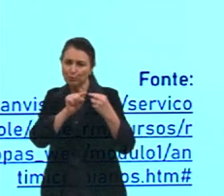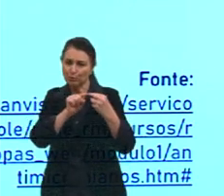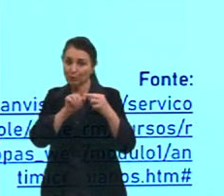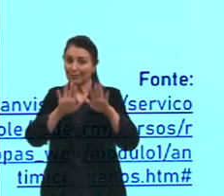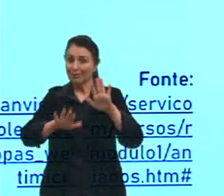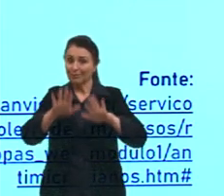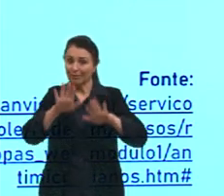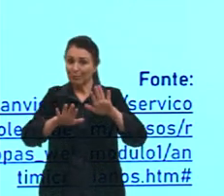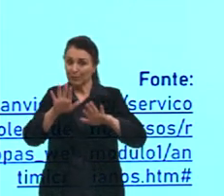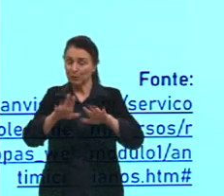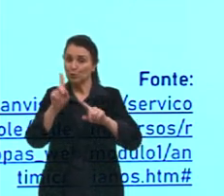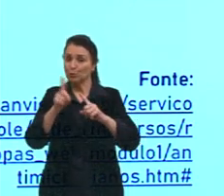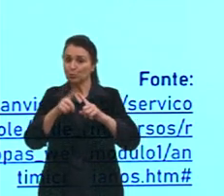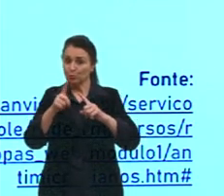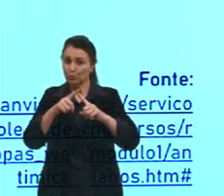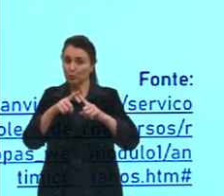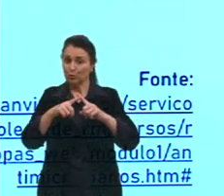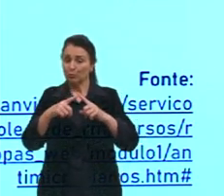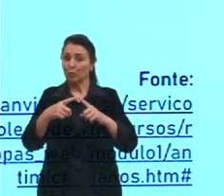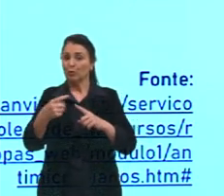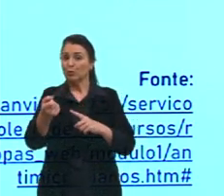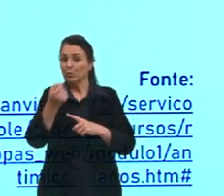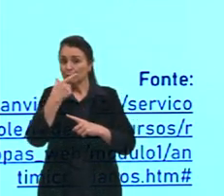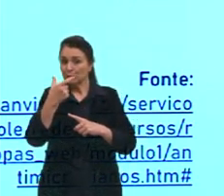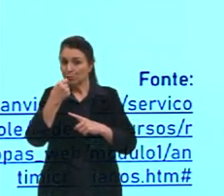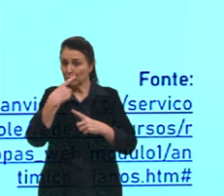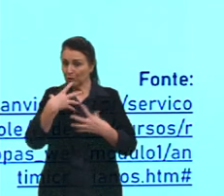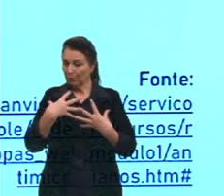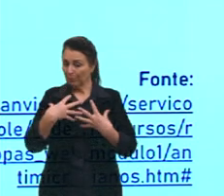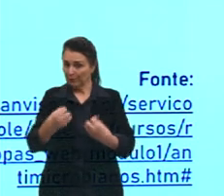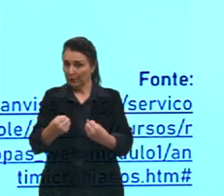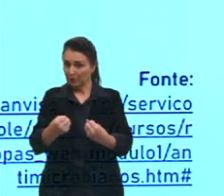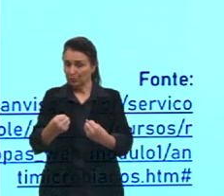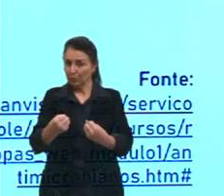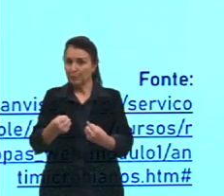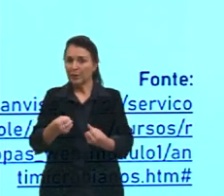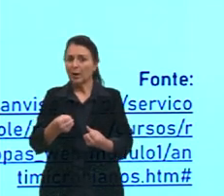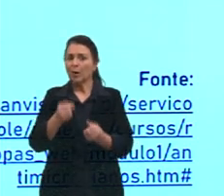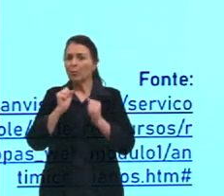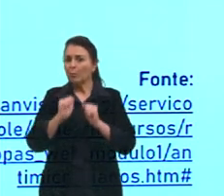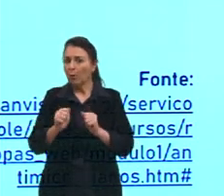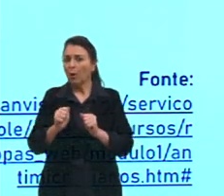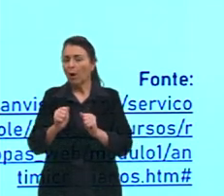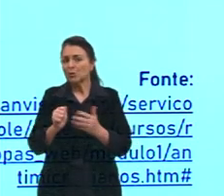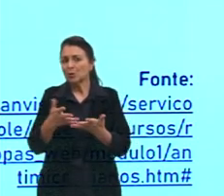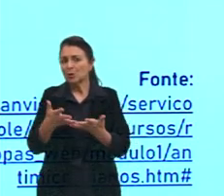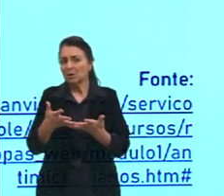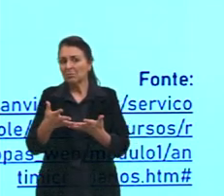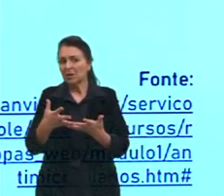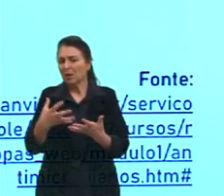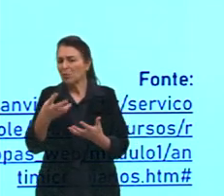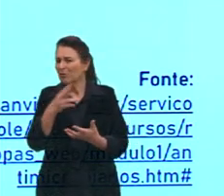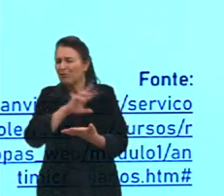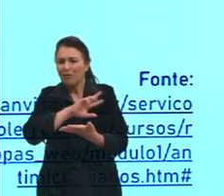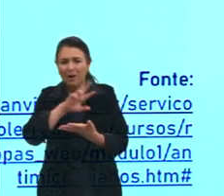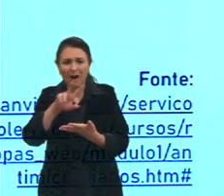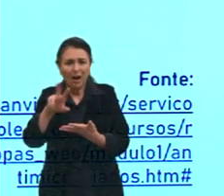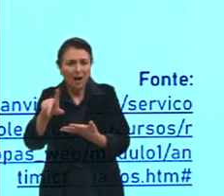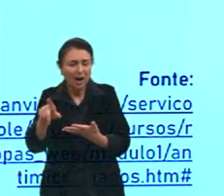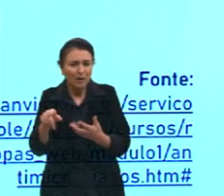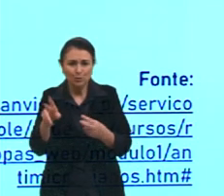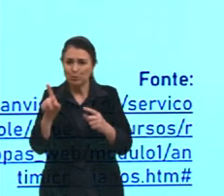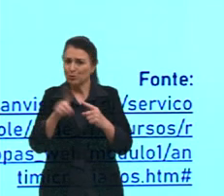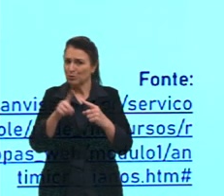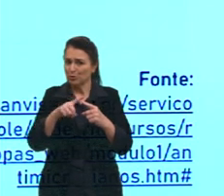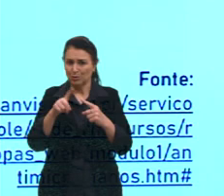dependendo do antibiótico ele pode atuar em várias vários pontos da bactéria como